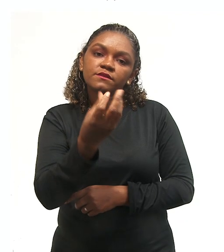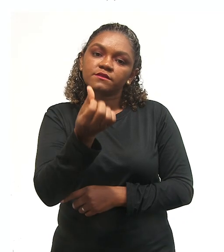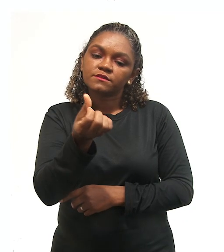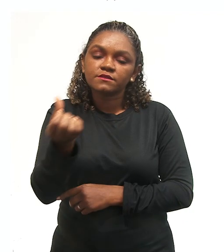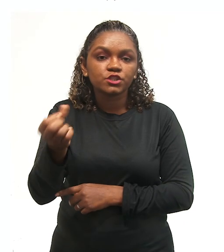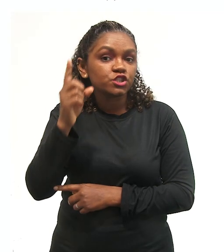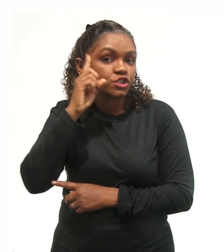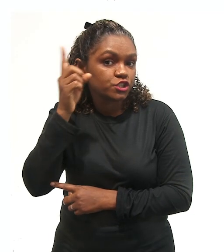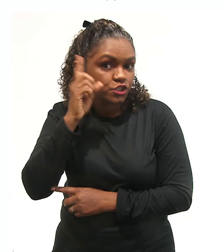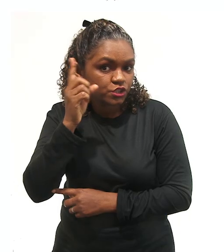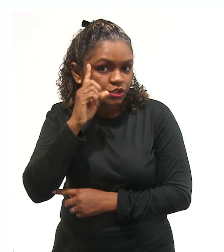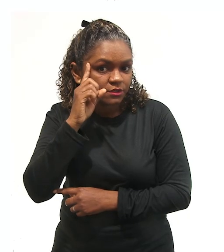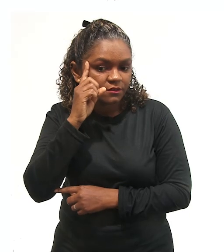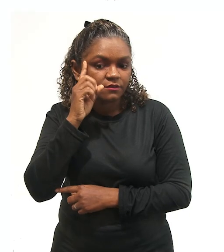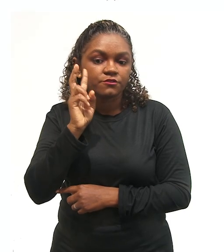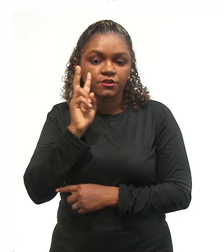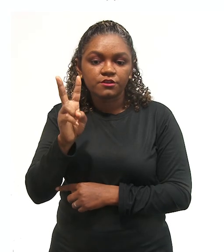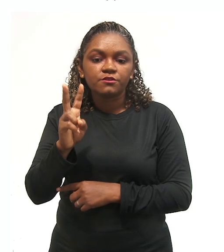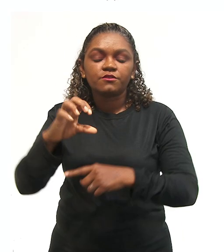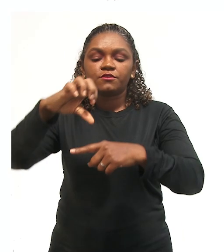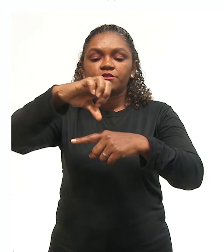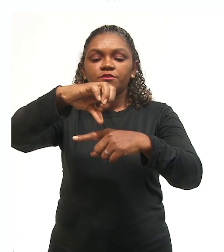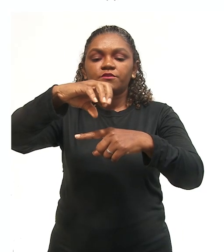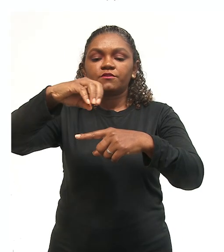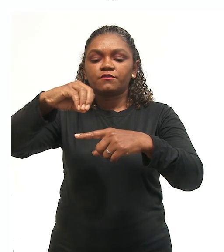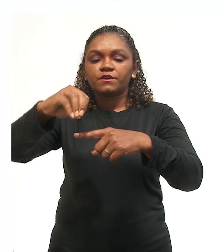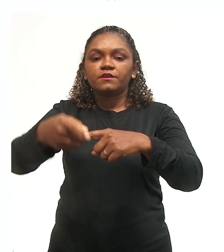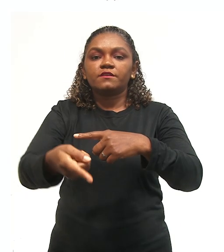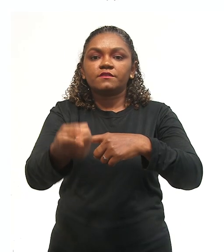dias. Então, nós temos 90 sobre